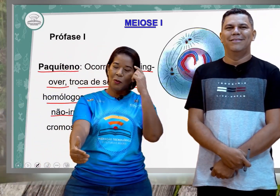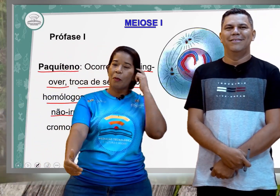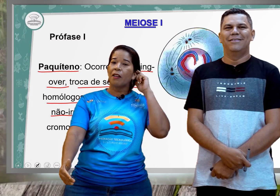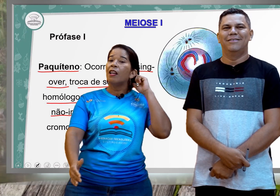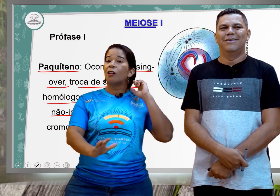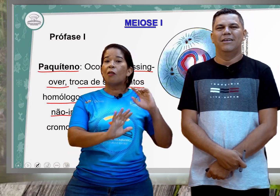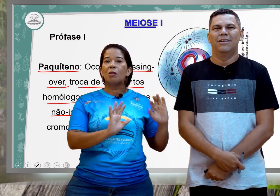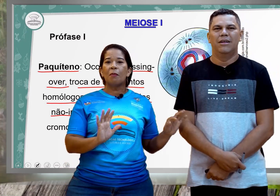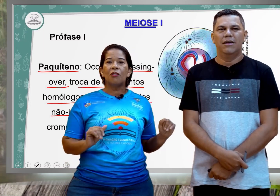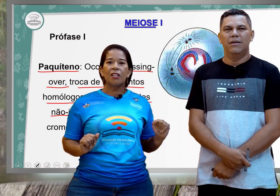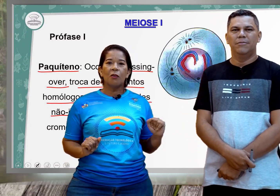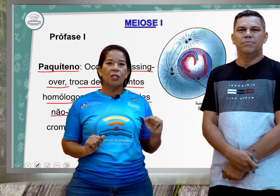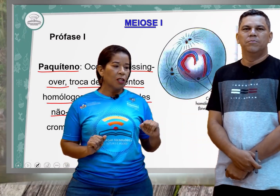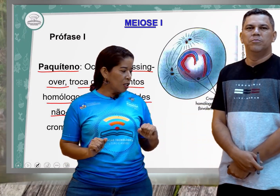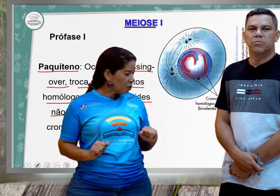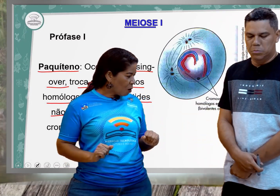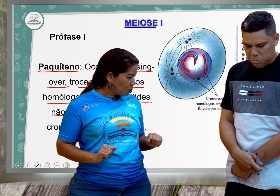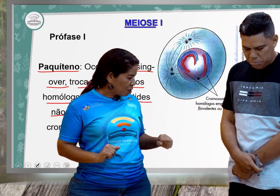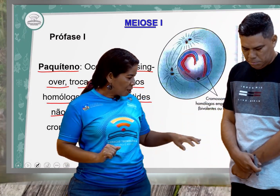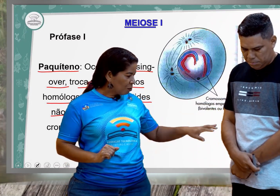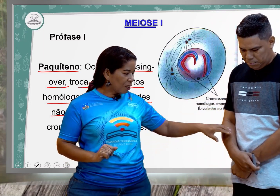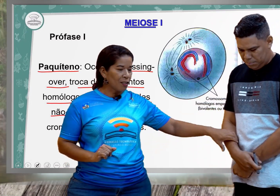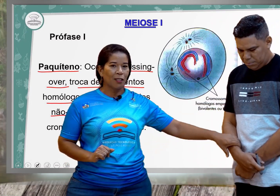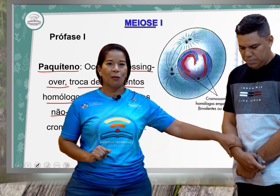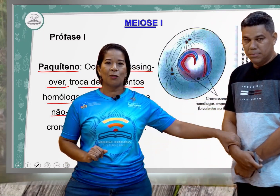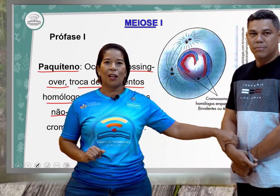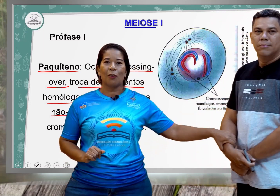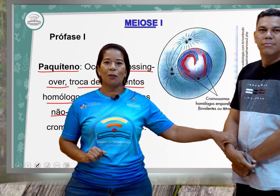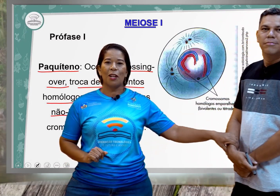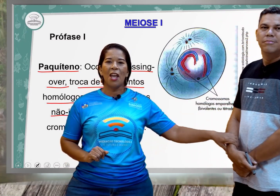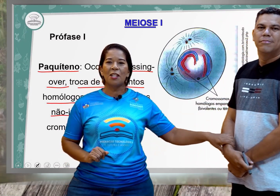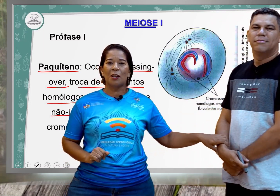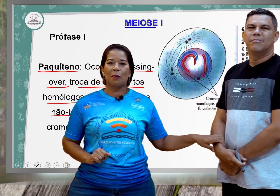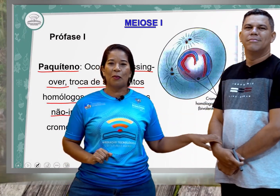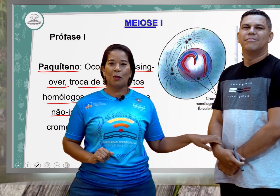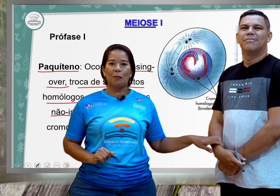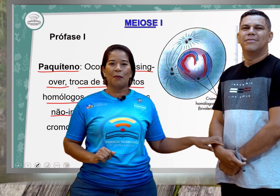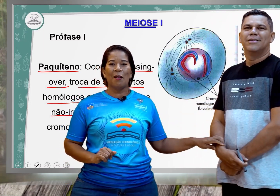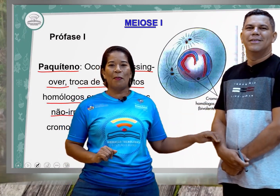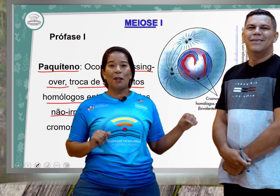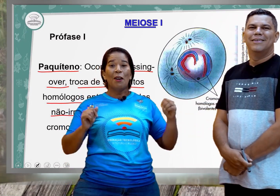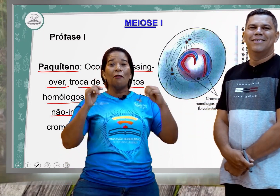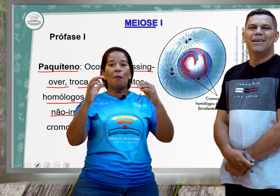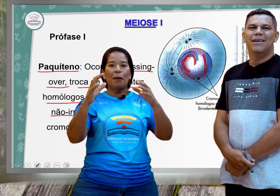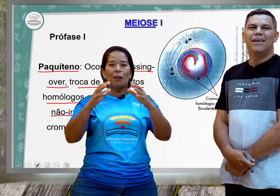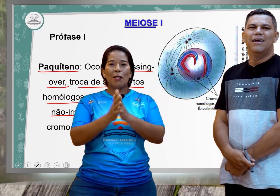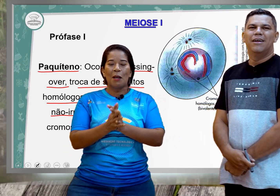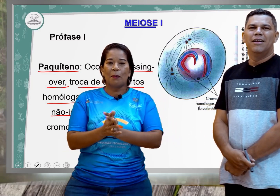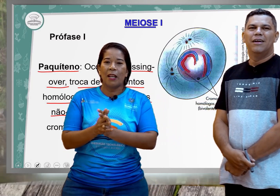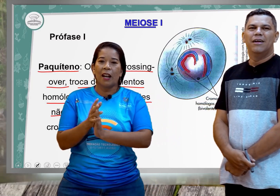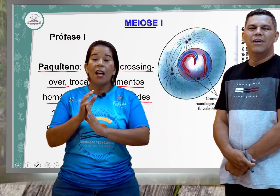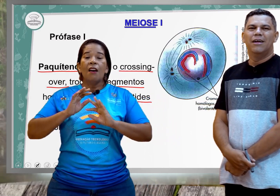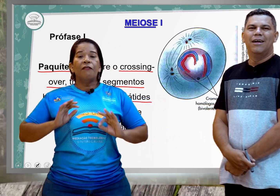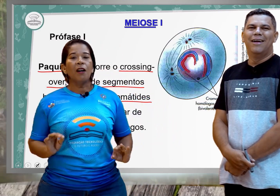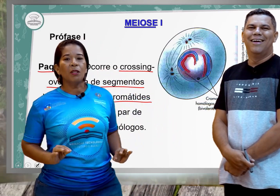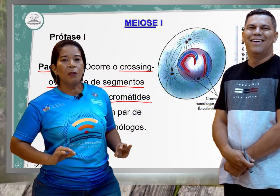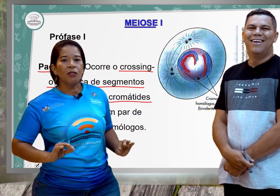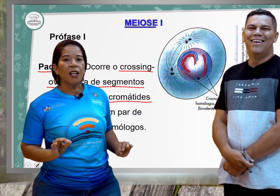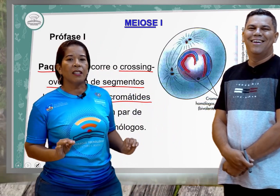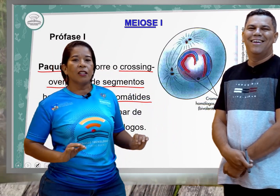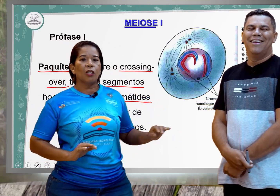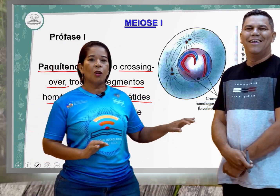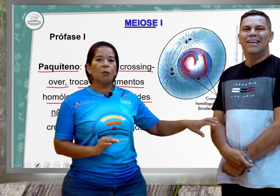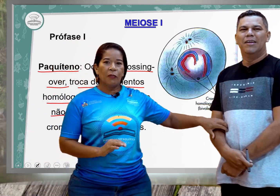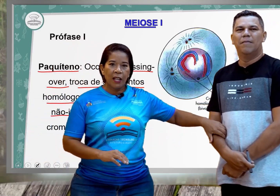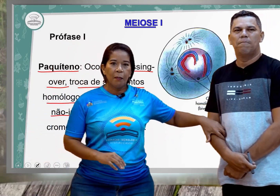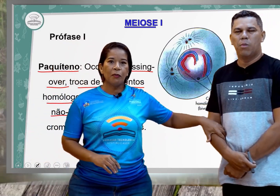distância, mas tudo bem. Então vamos imaginar o seguinte, não está de relógio. Eita, professora, foi pegando o exemplo dela. Vamos